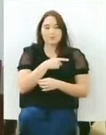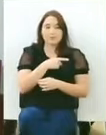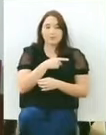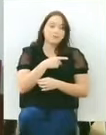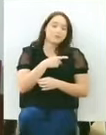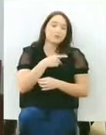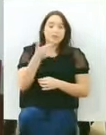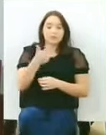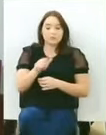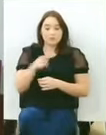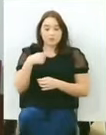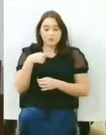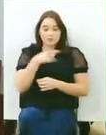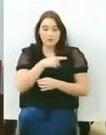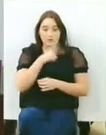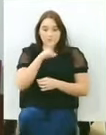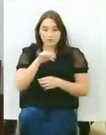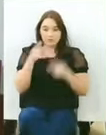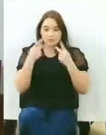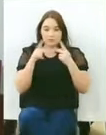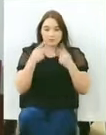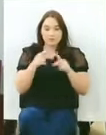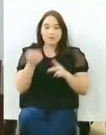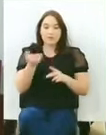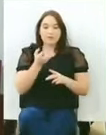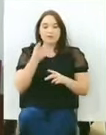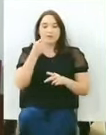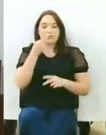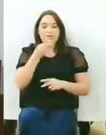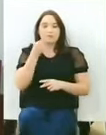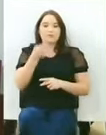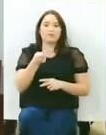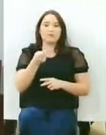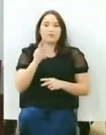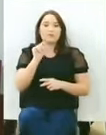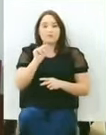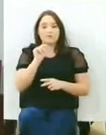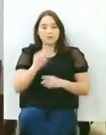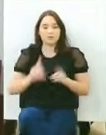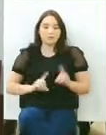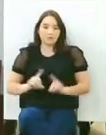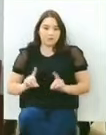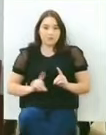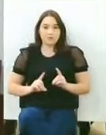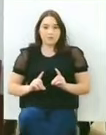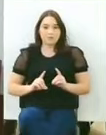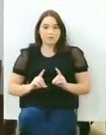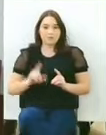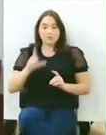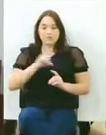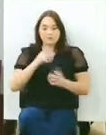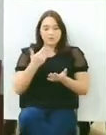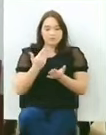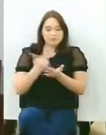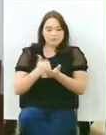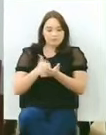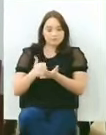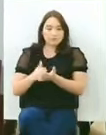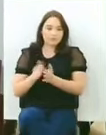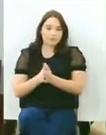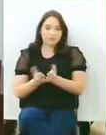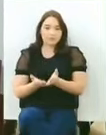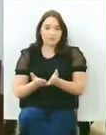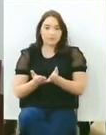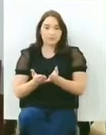E na próxima vez que eu vier ao púlpito, eu quero me dirigir ao diaconato da igreja, trazendo também informações